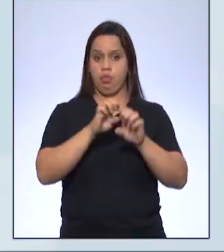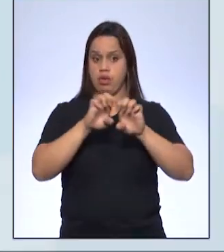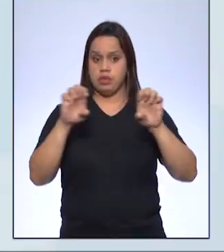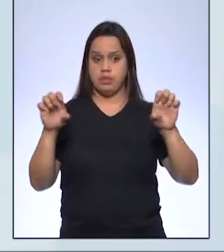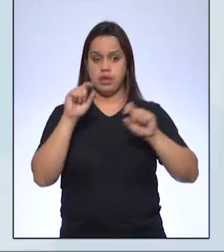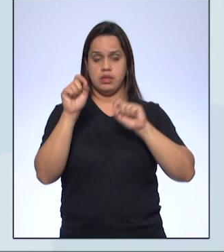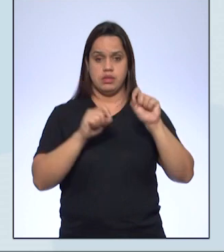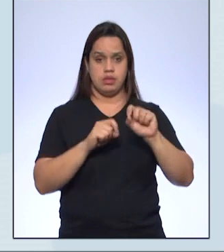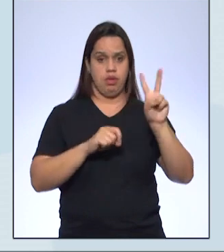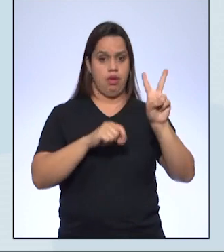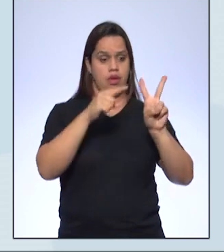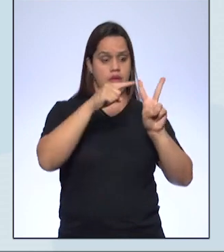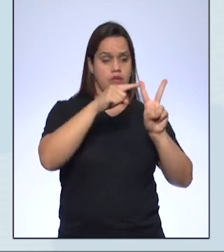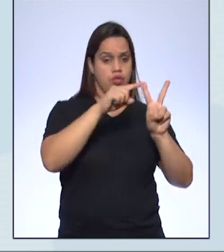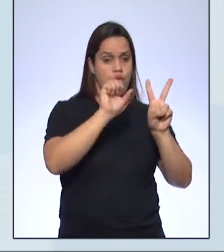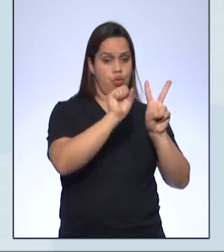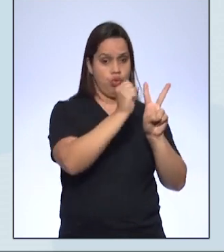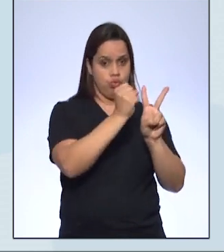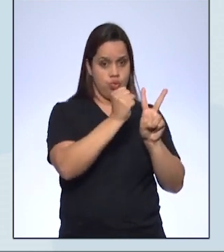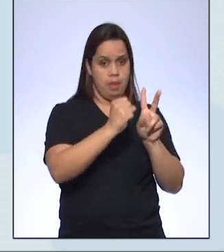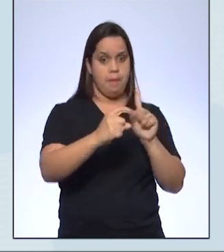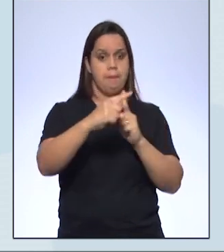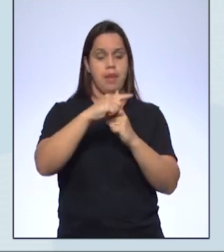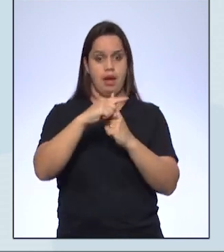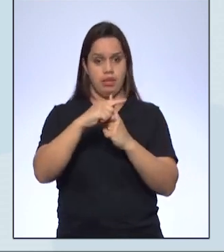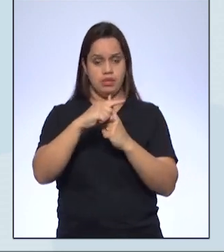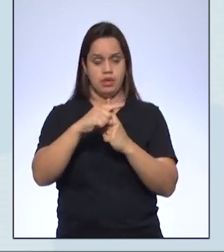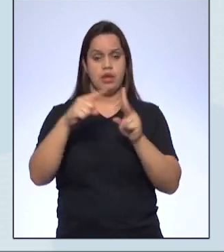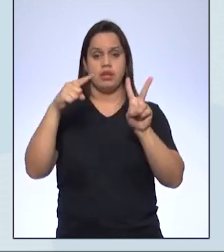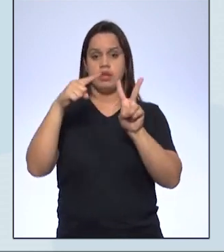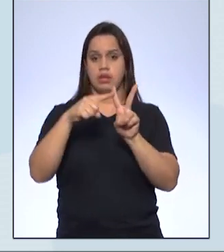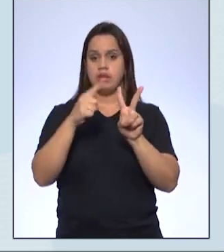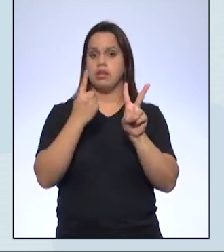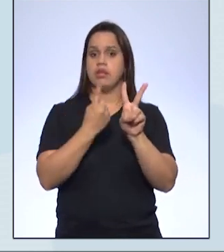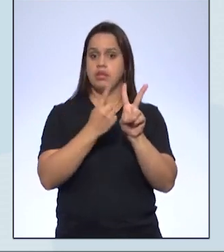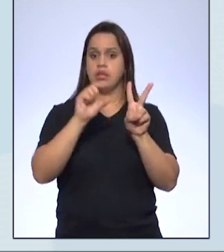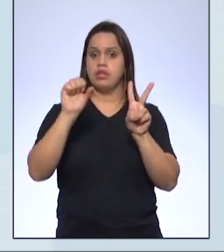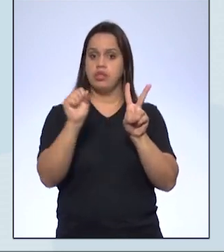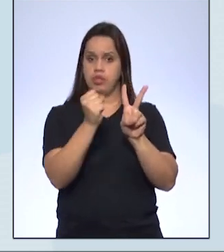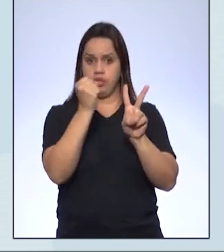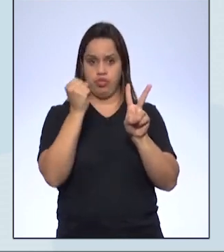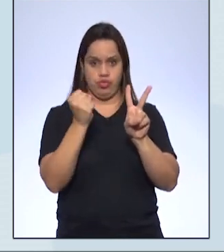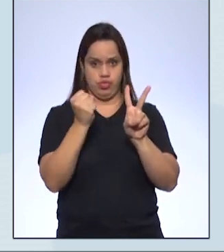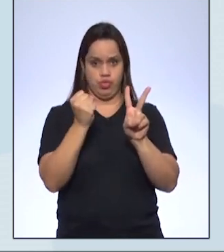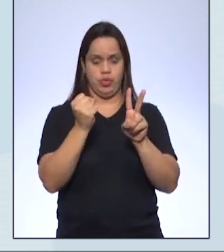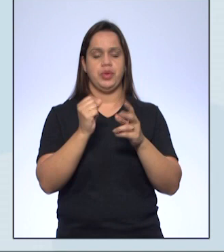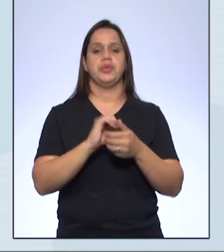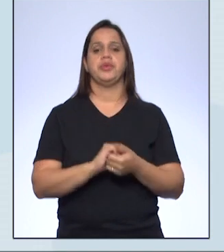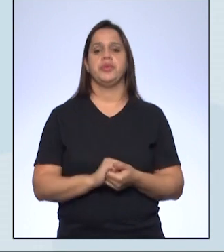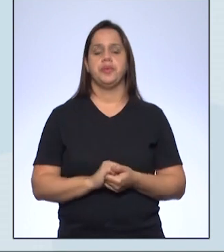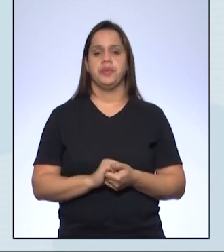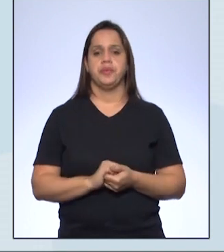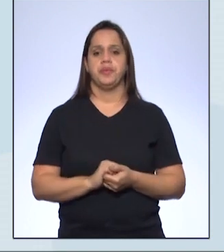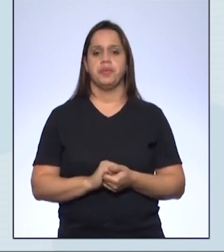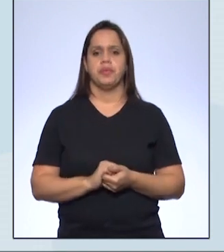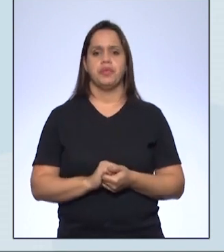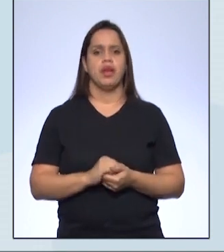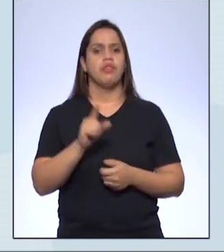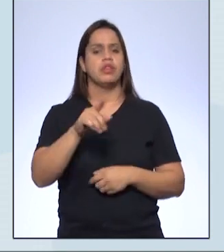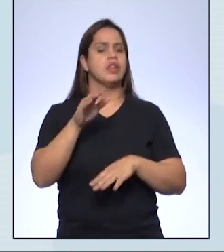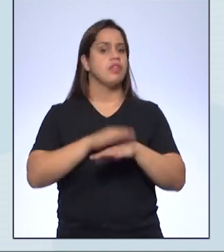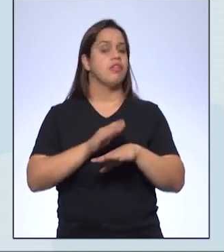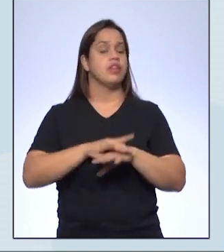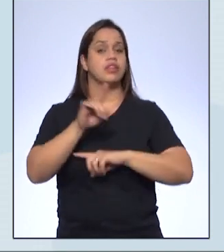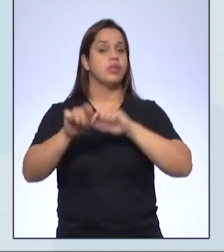expressão raiz quadrada de 8 mais raiz quadrada de 18. O que vocês